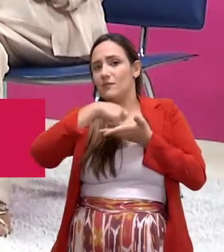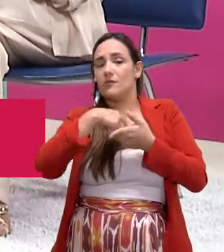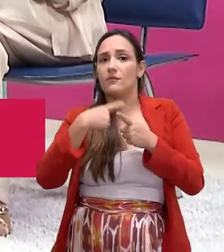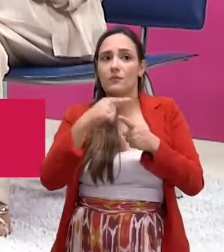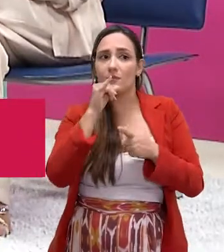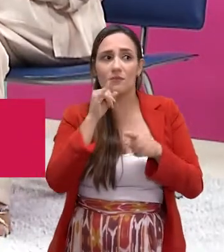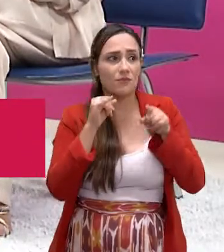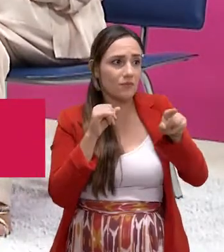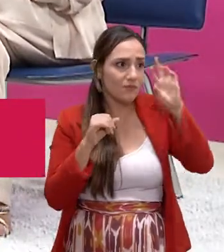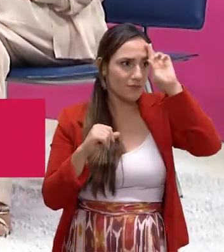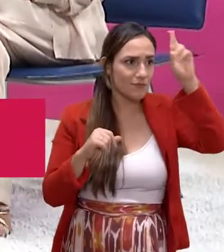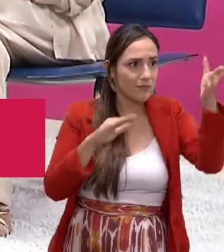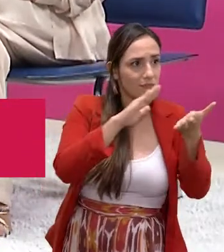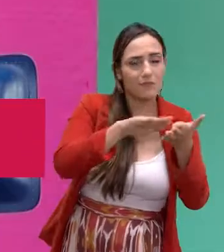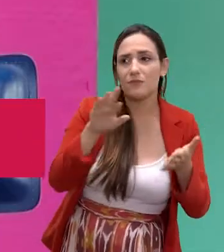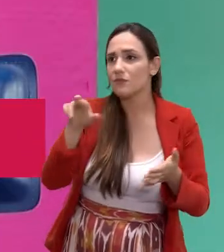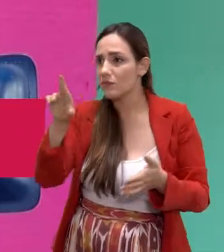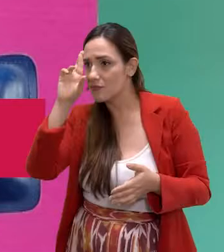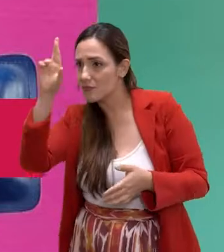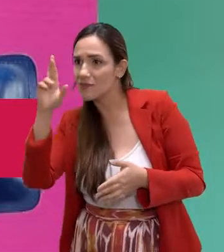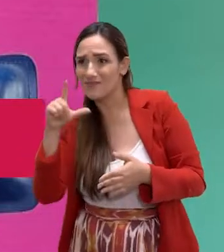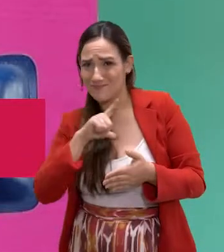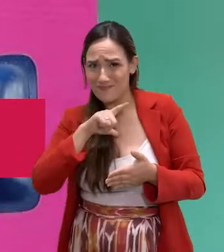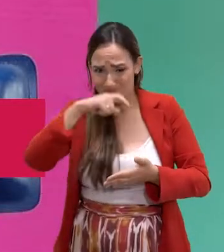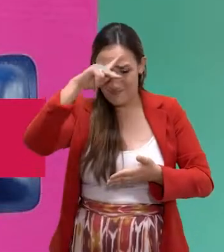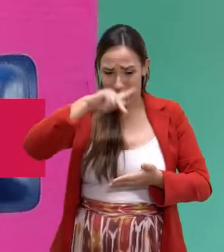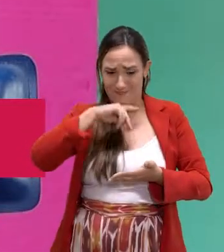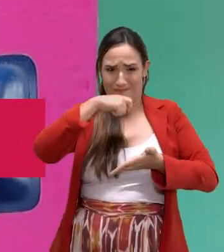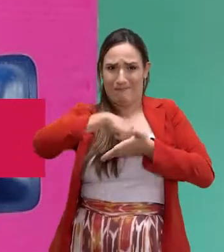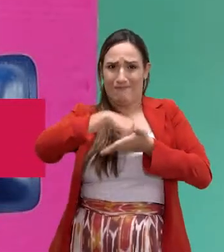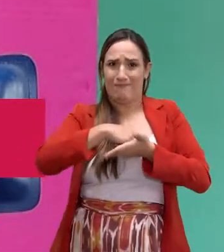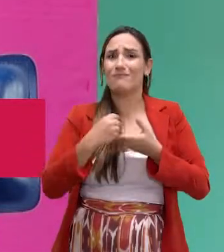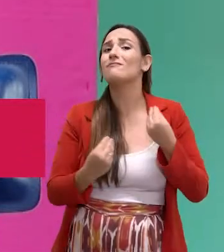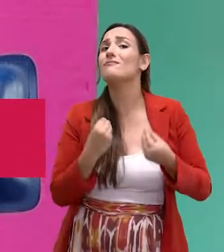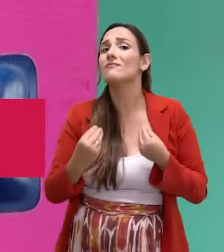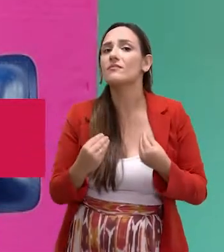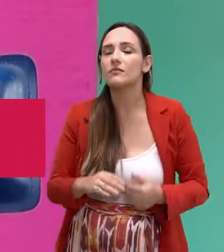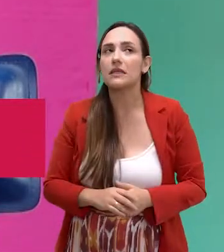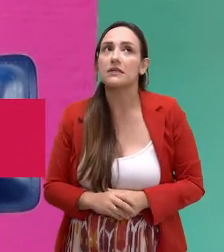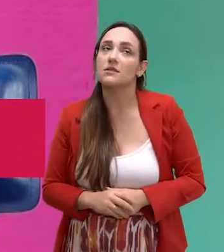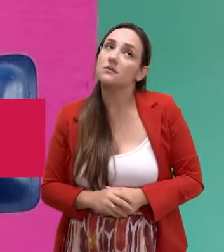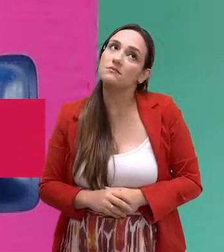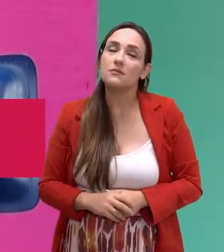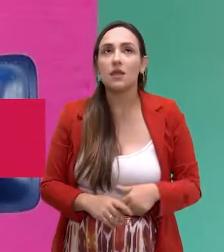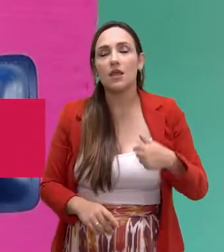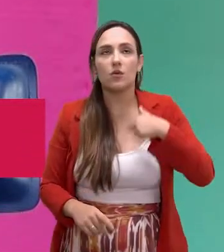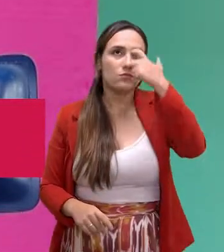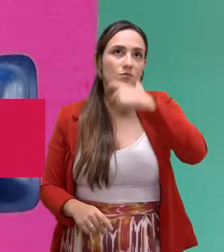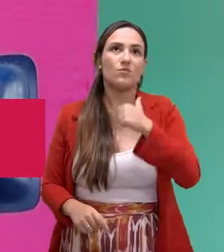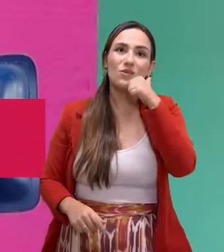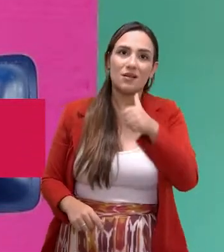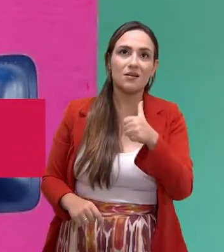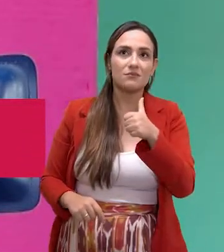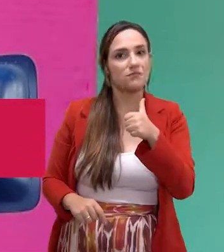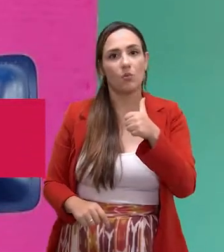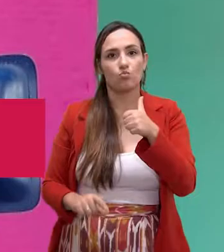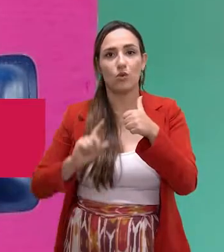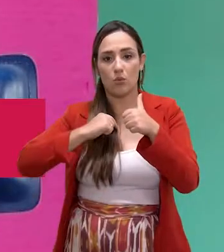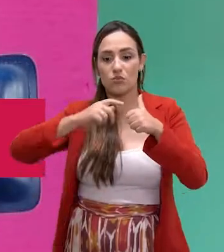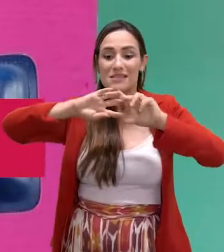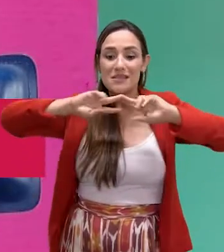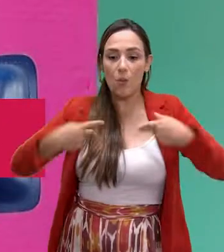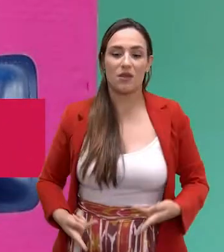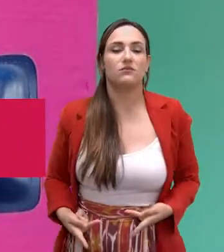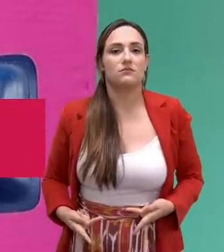exige, né, bastante de vocês. Então, eu assim, na verdade, não enquanto mulher, eu me cobro muito enquanto ser humano,